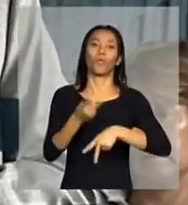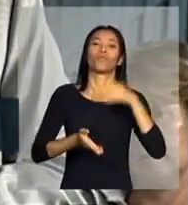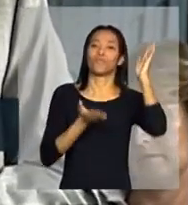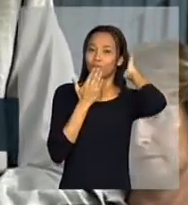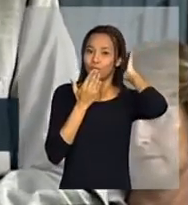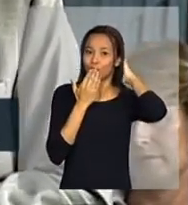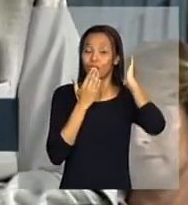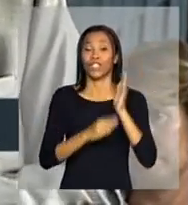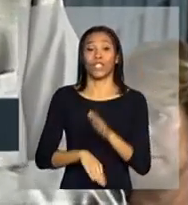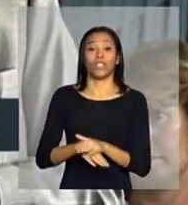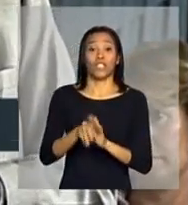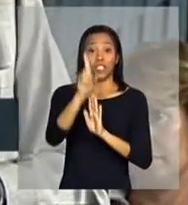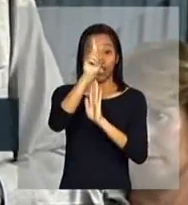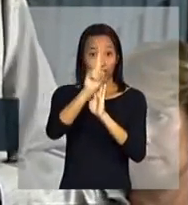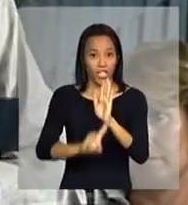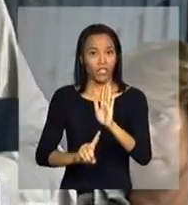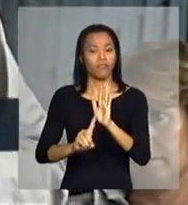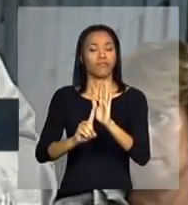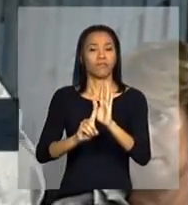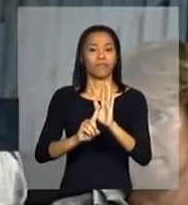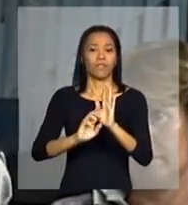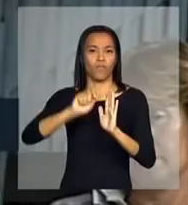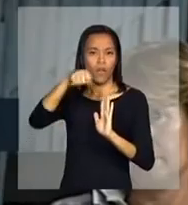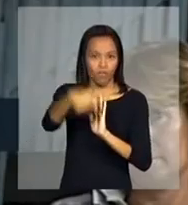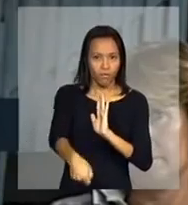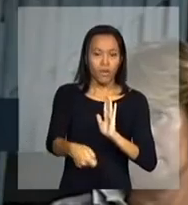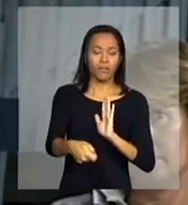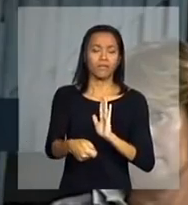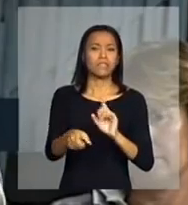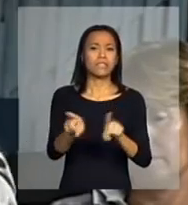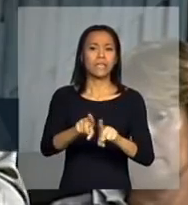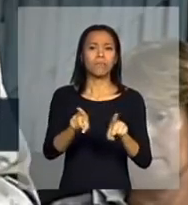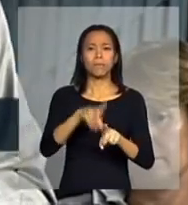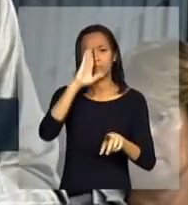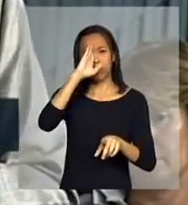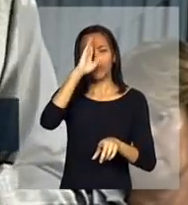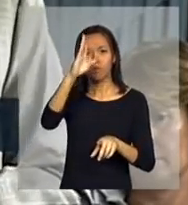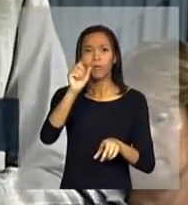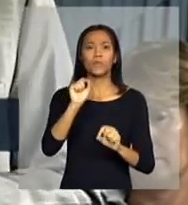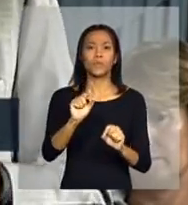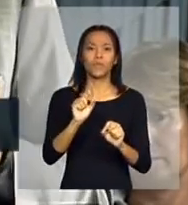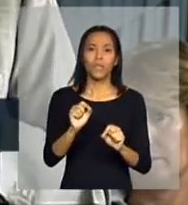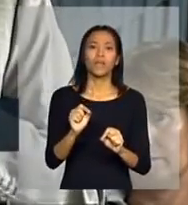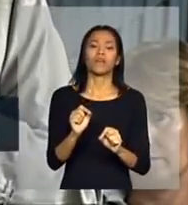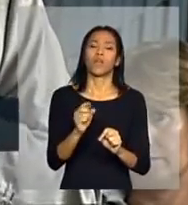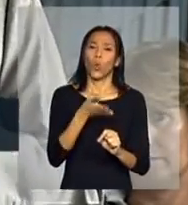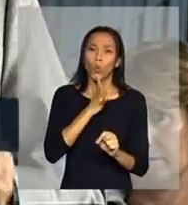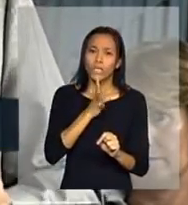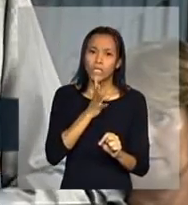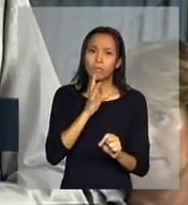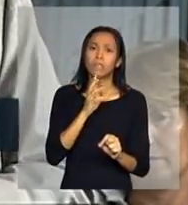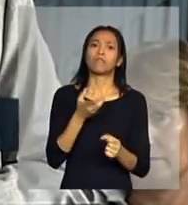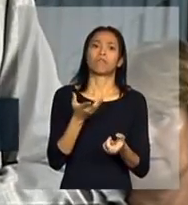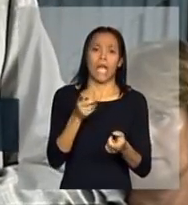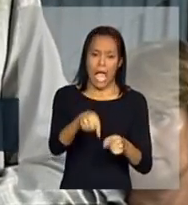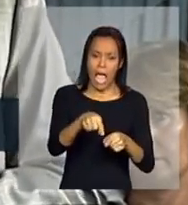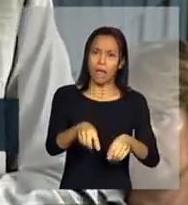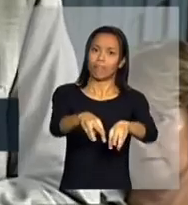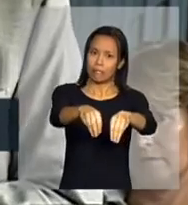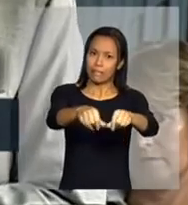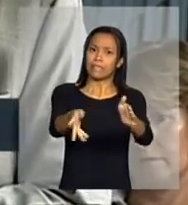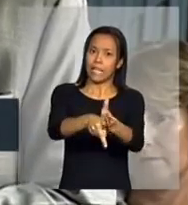Direitos que foram ali afirmados pelos povos indígenas, inclusive no que diz respeito ao reconhecimento das suas terras,